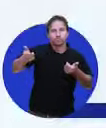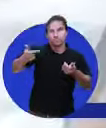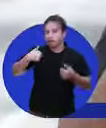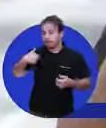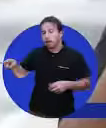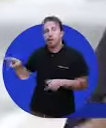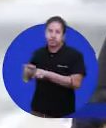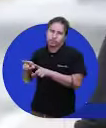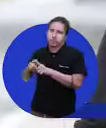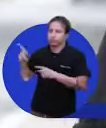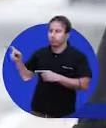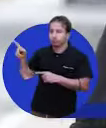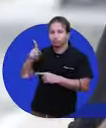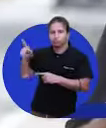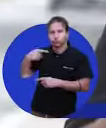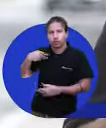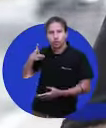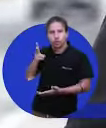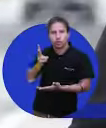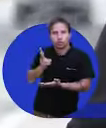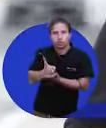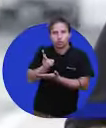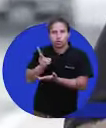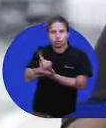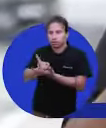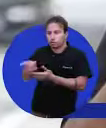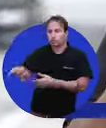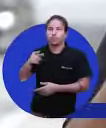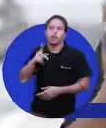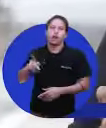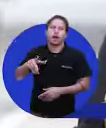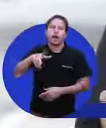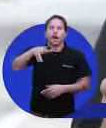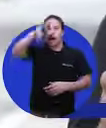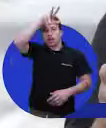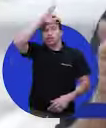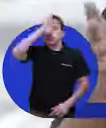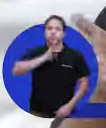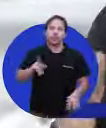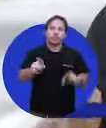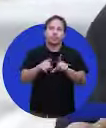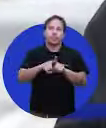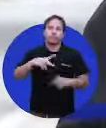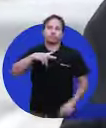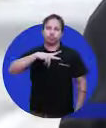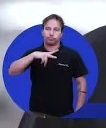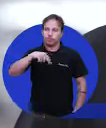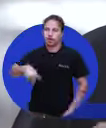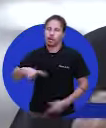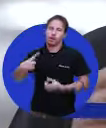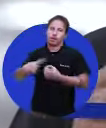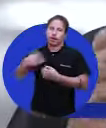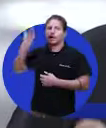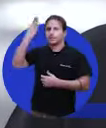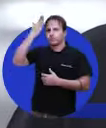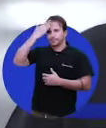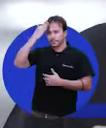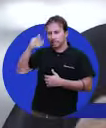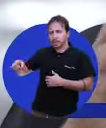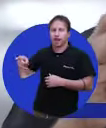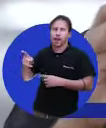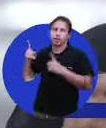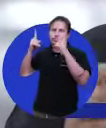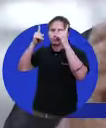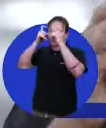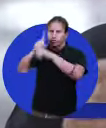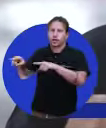qualidade. Eu também sou professor e continuo dando aulas em escolas públicas e particulares aqui da nossa cidade. E eu sei muito bem